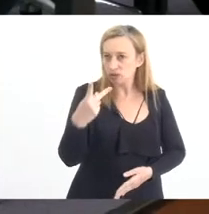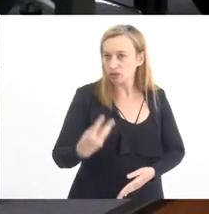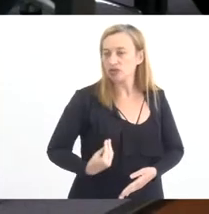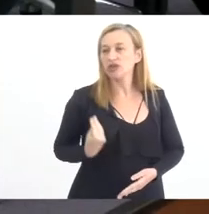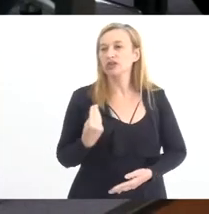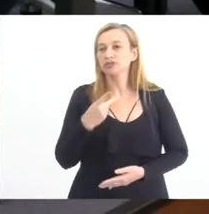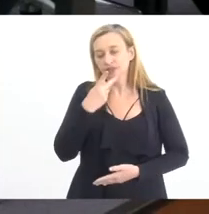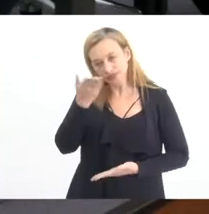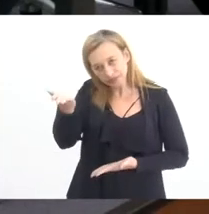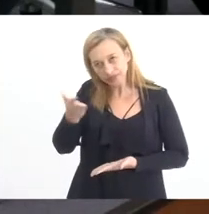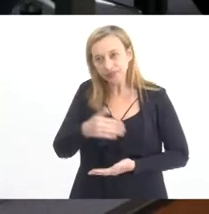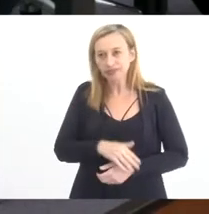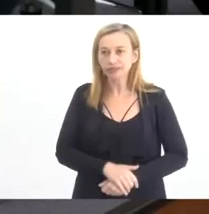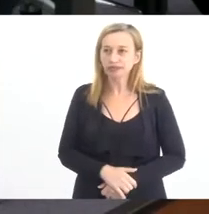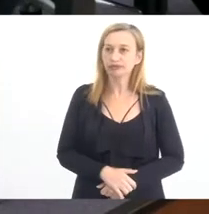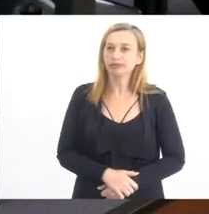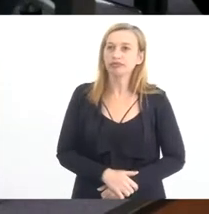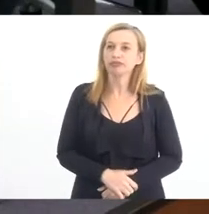A palavra é sua.